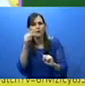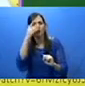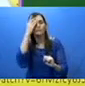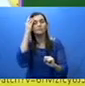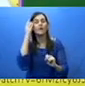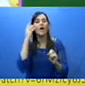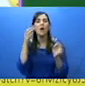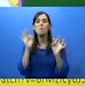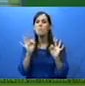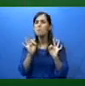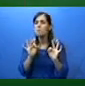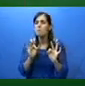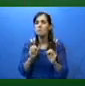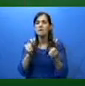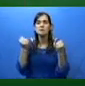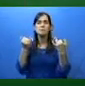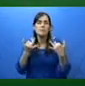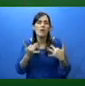ótimo, explica direitinho.